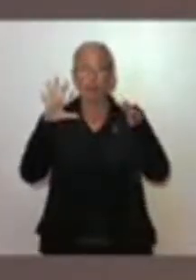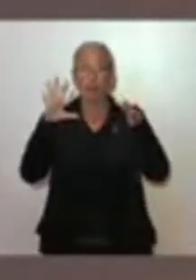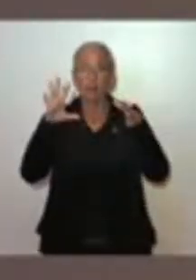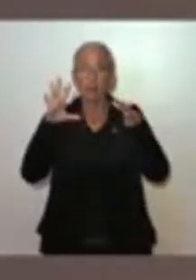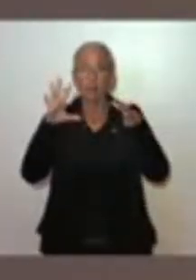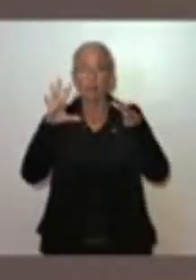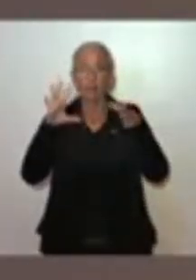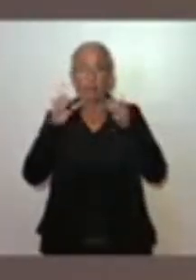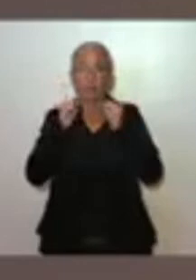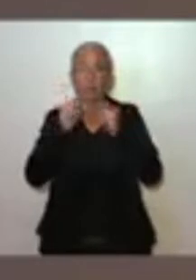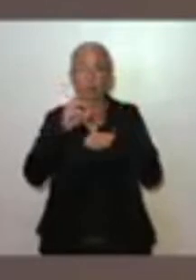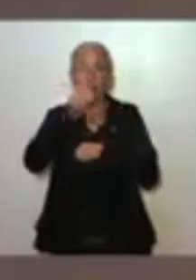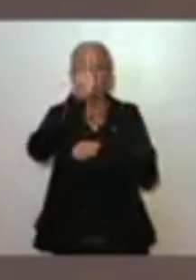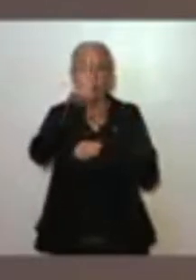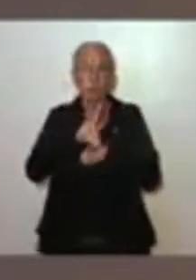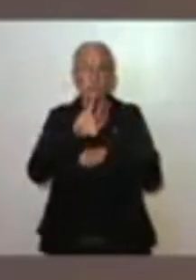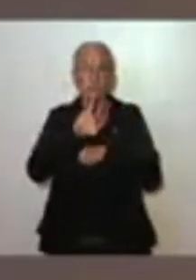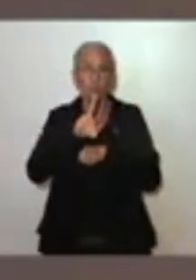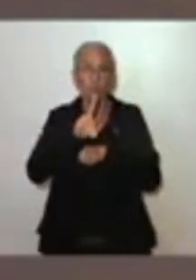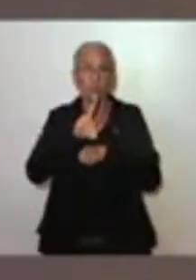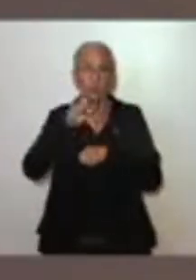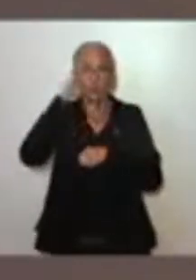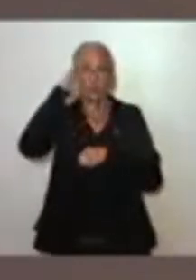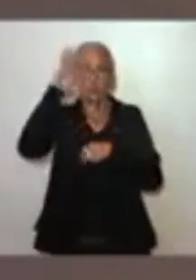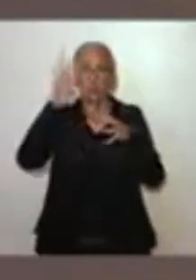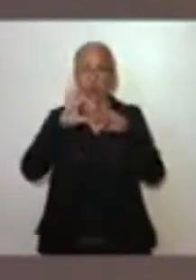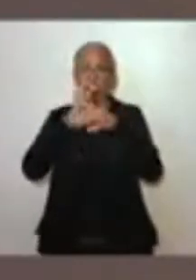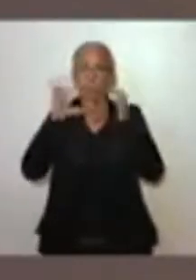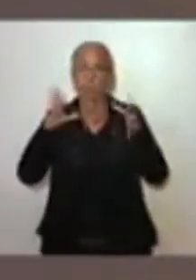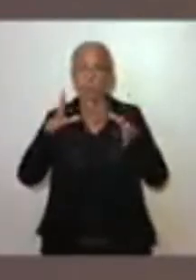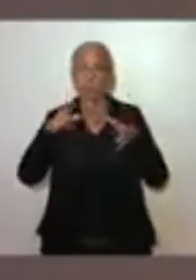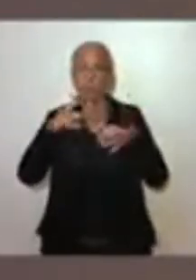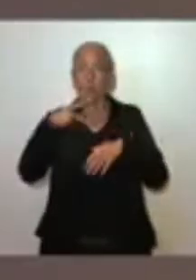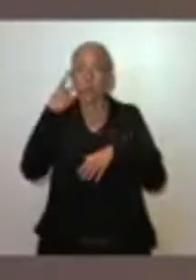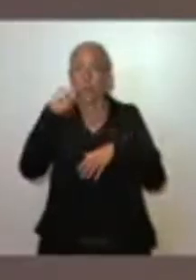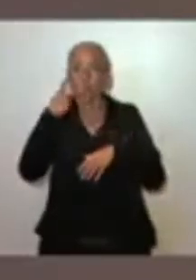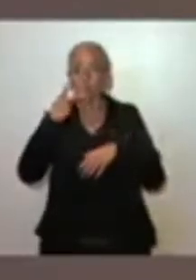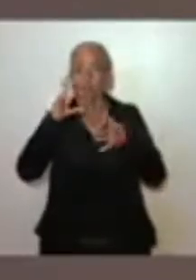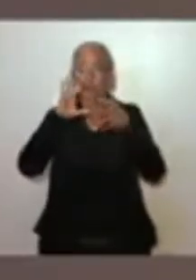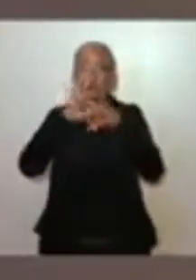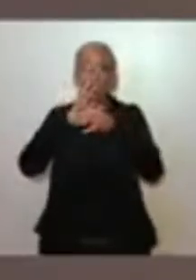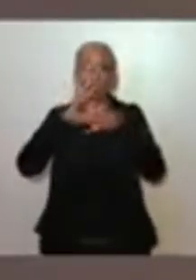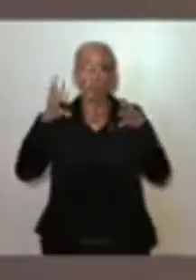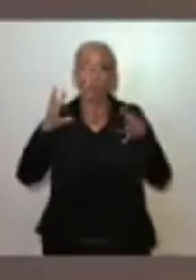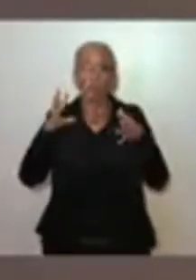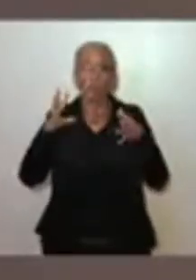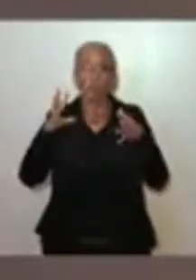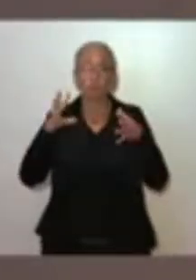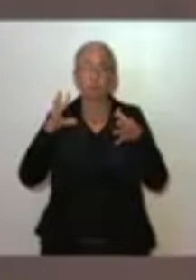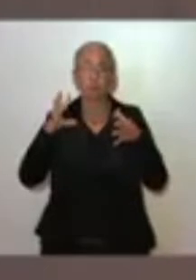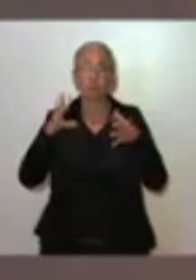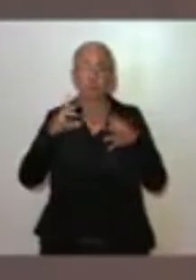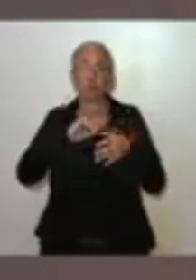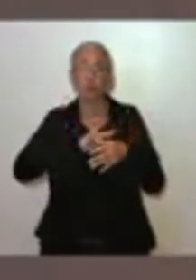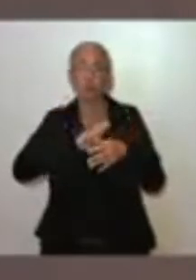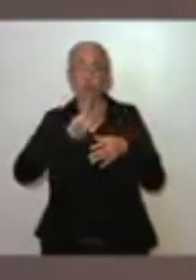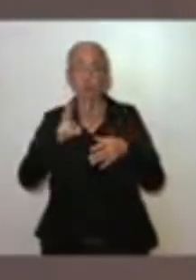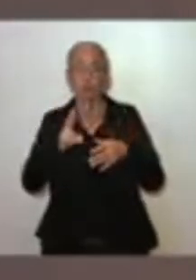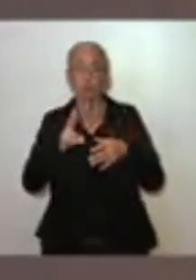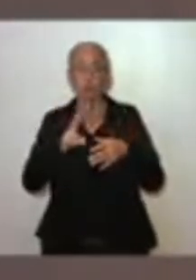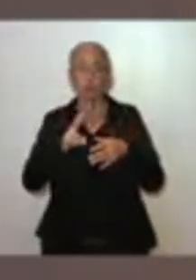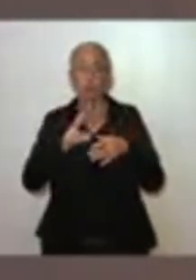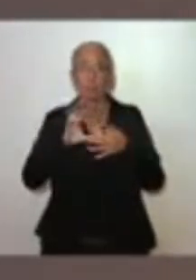desfrutar em os seus direitos fundamentais liberdade de expressão liberdade de reunião liberdade religiosa